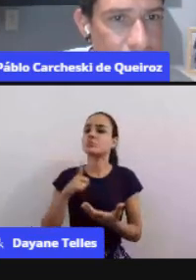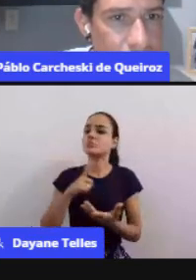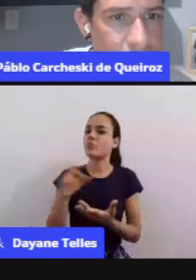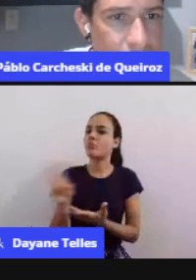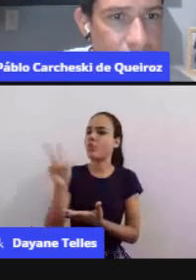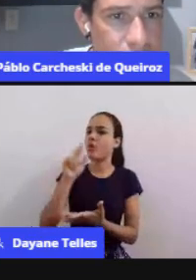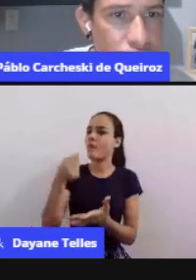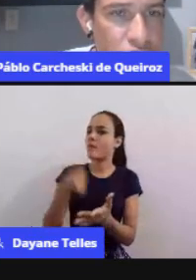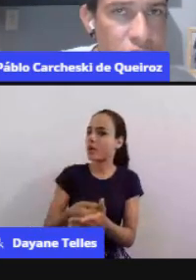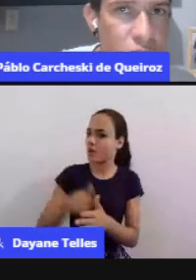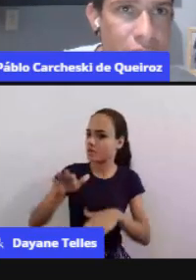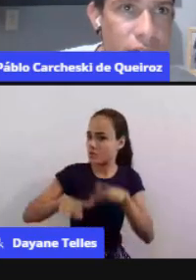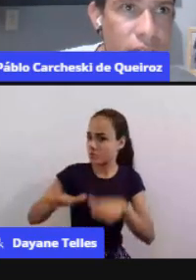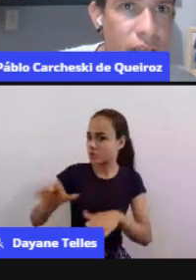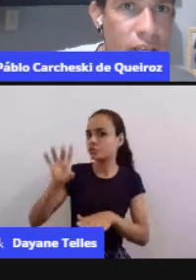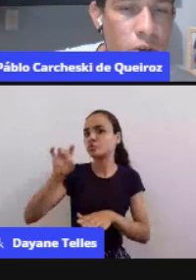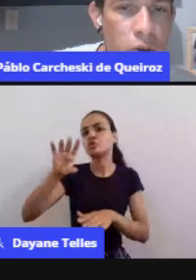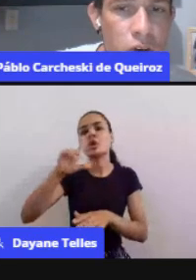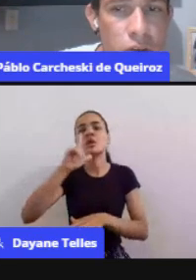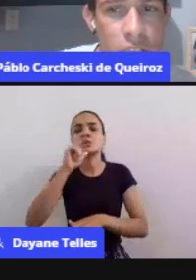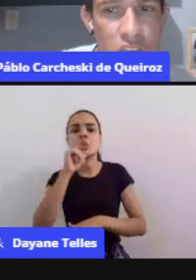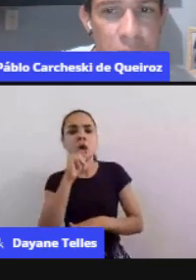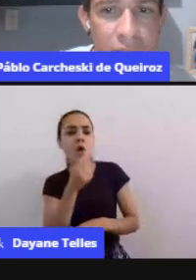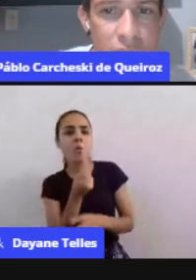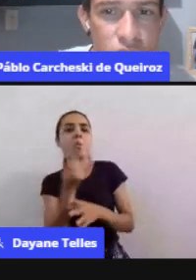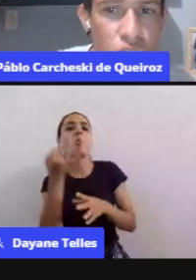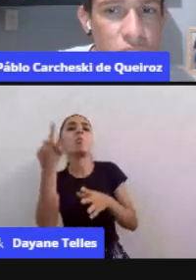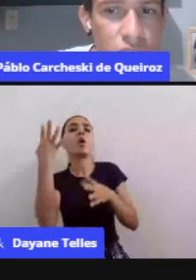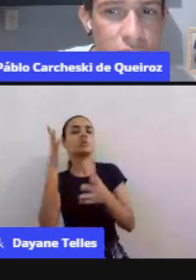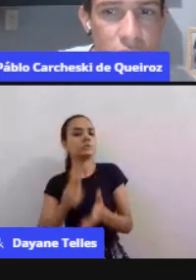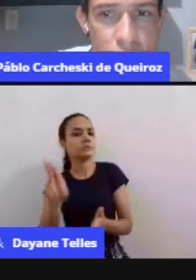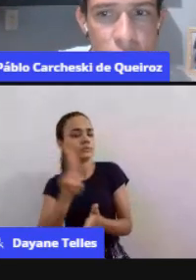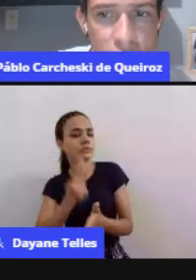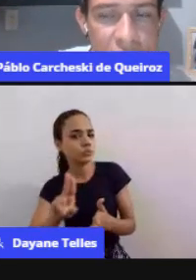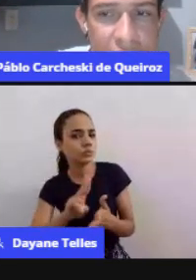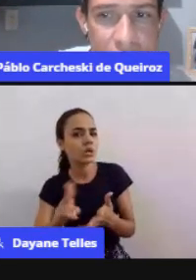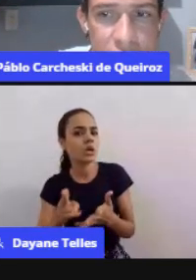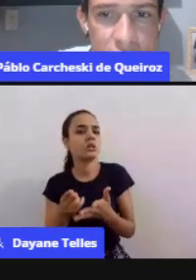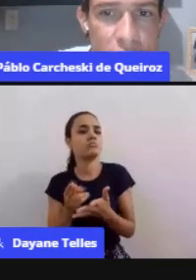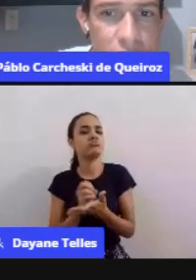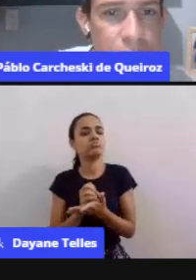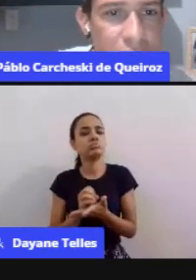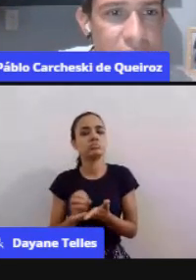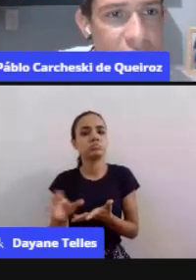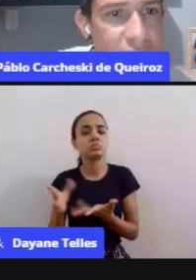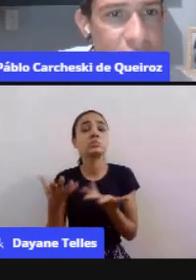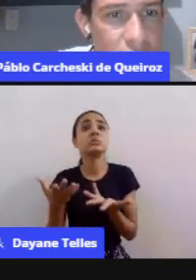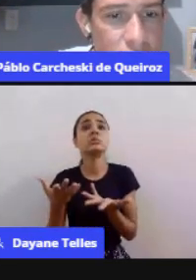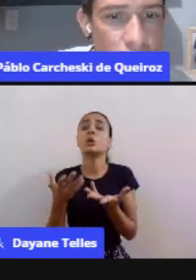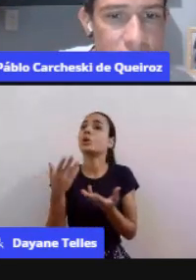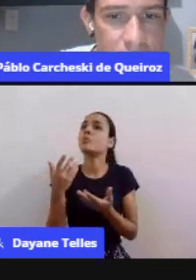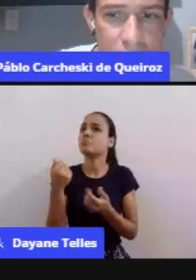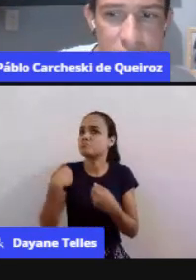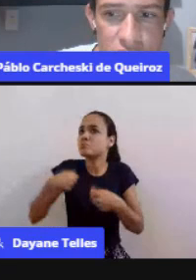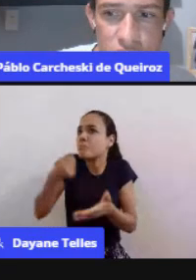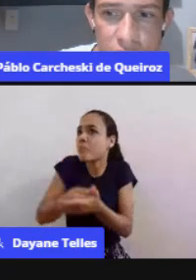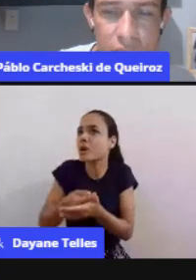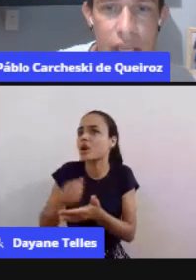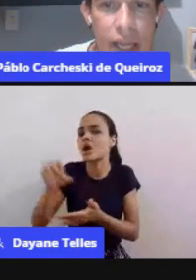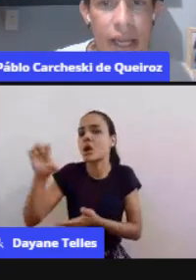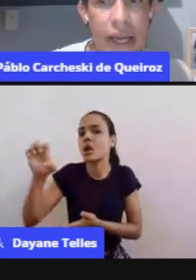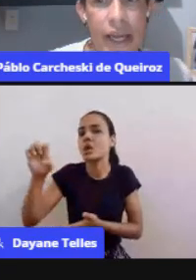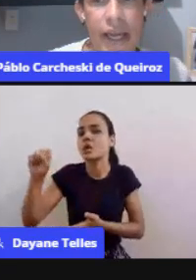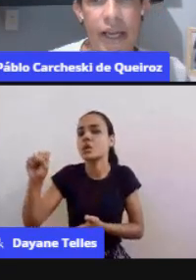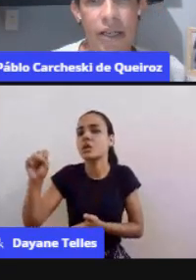utilizando, né? Se eu utilizo água, eu tenho que pagar esgoto, né? Então, são que variáveis que estão ali presentes, né? Então, são coisas para a